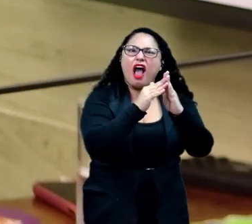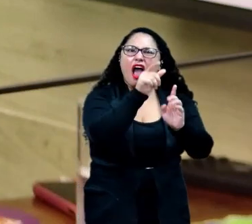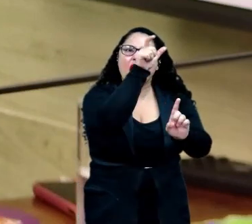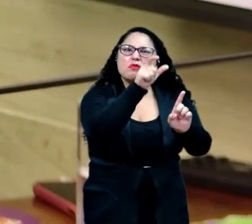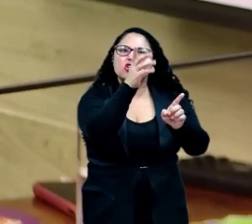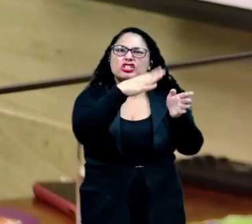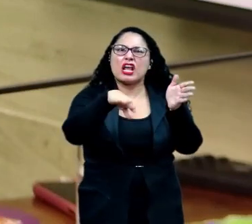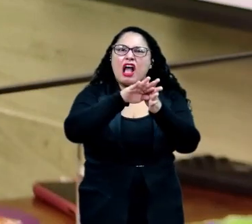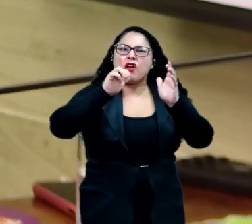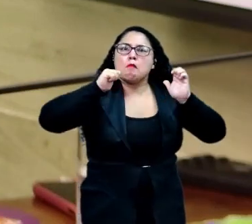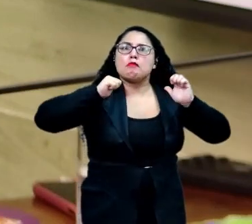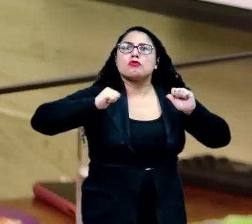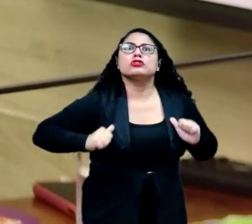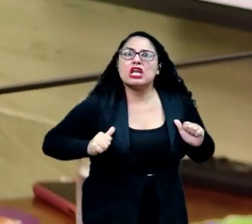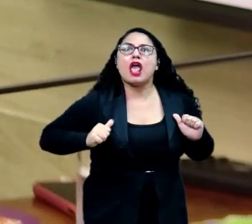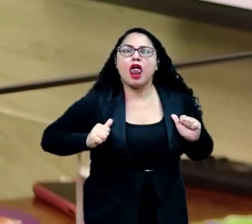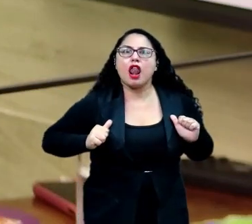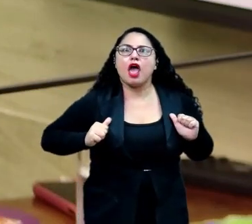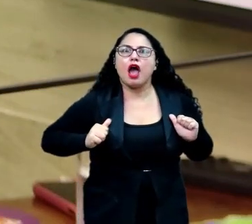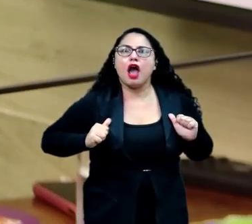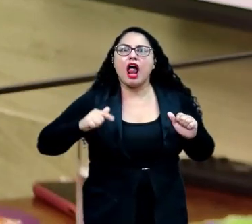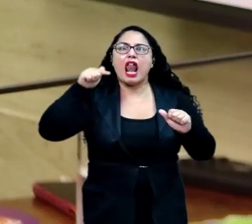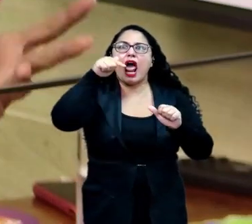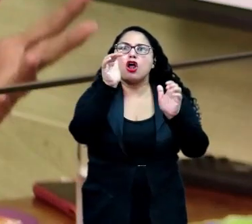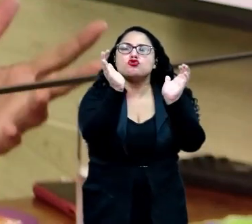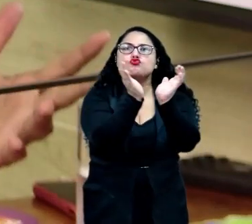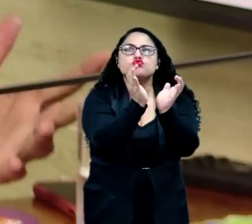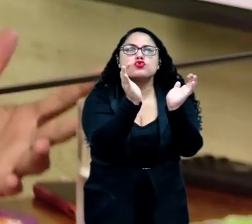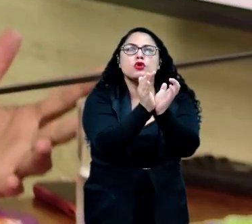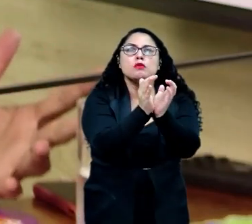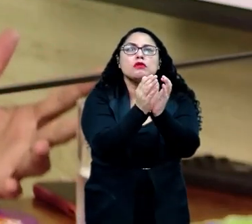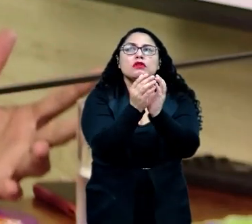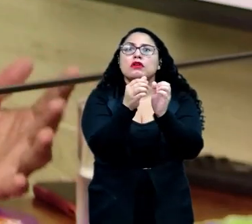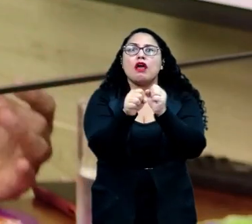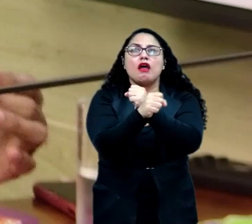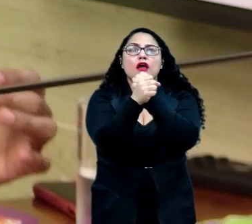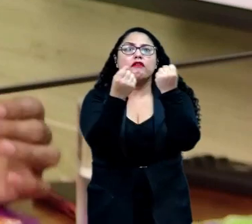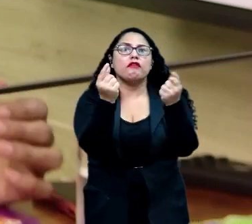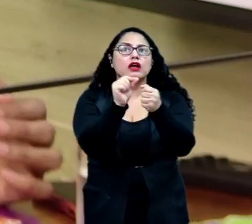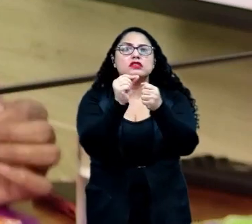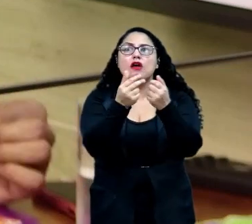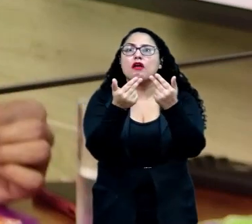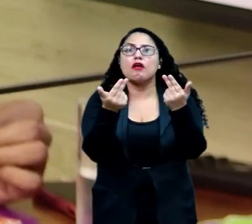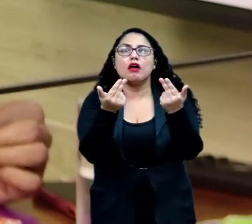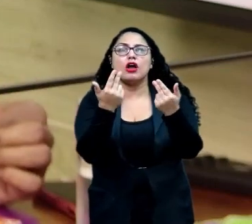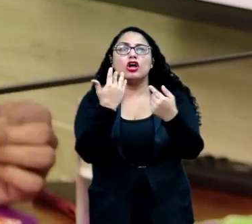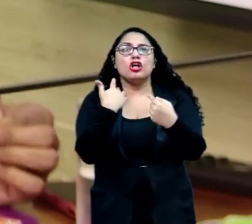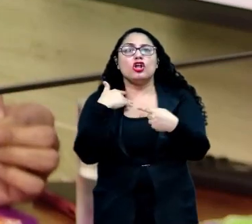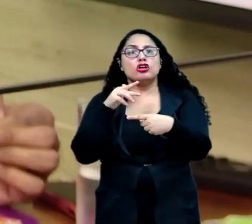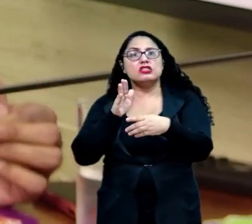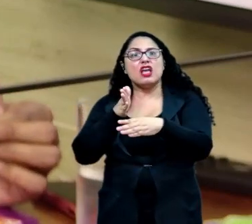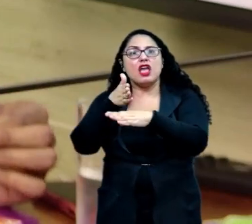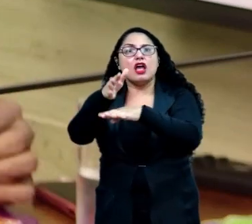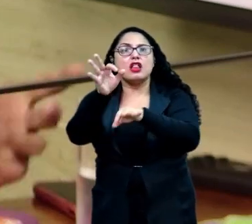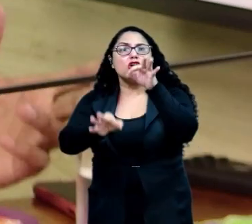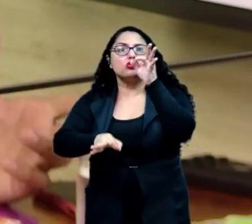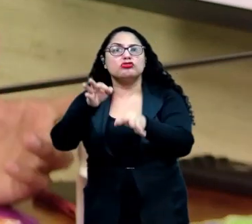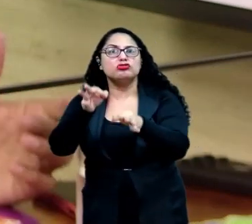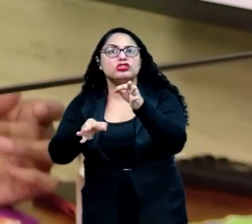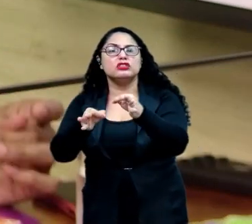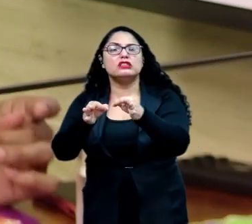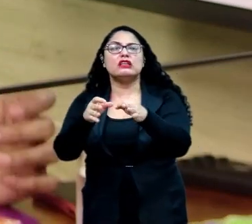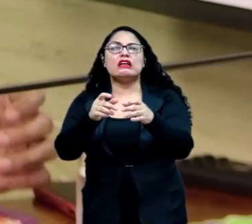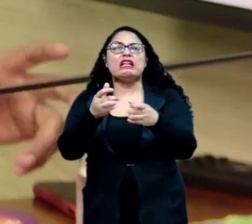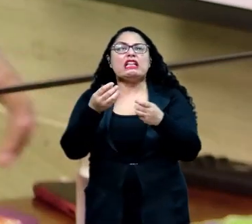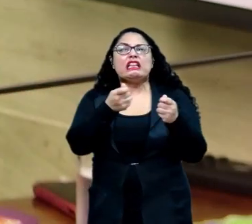pessoa chegava com a mochila nas costas lá no Estruturação e não tinha o que ser feito. A gente ia para a justiça com ele, fazia o que